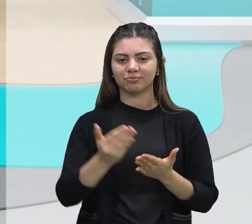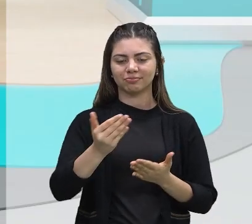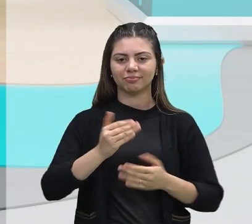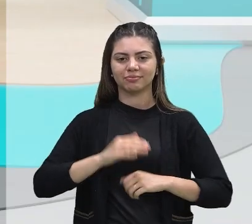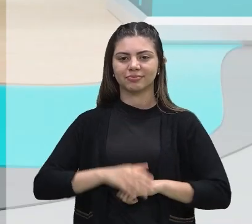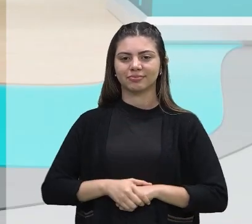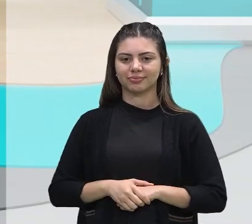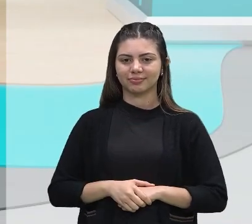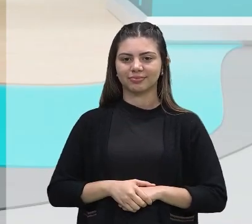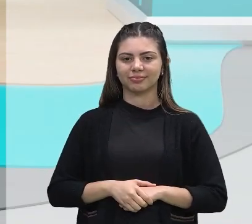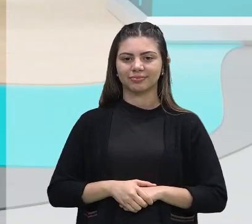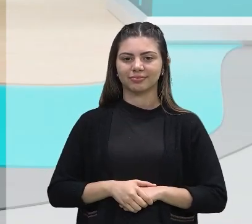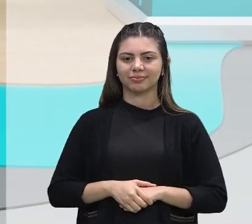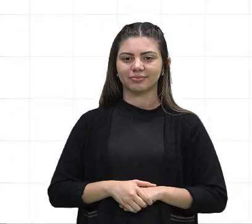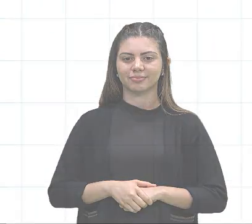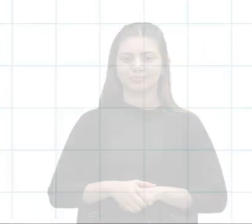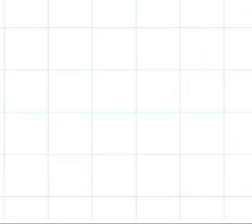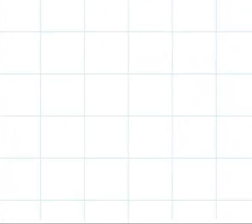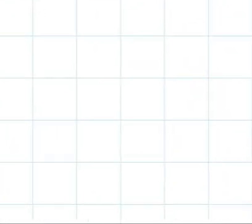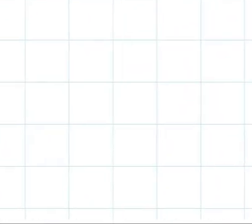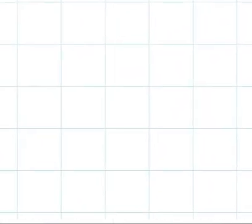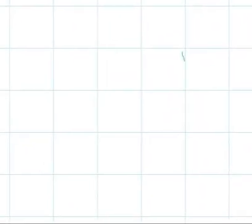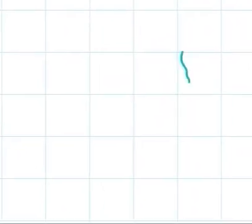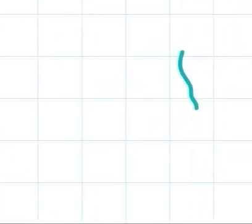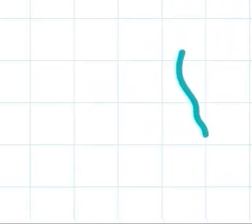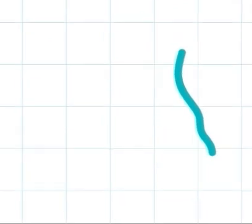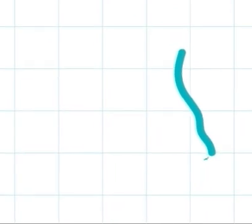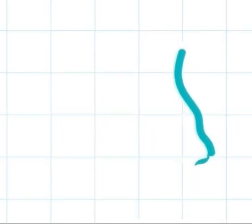então vamos para a nossa aula de hoje.